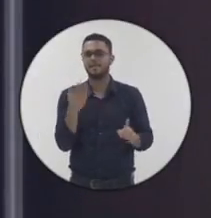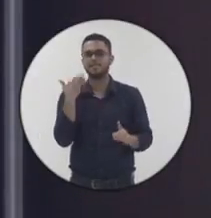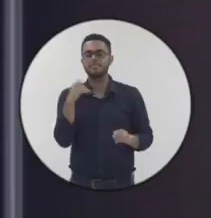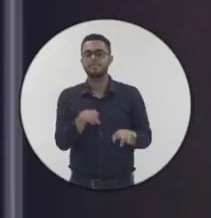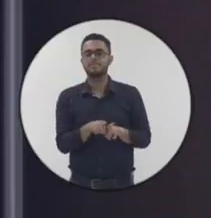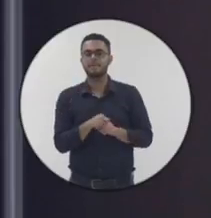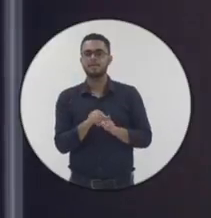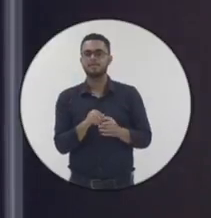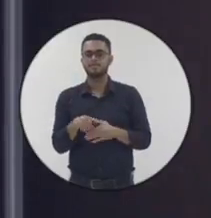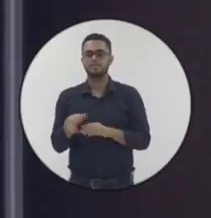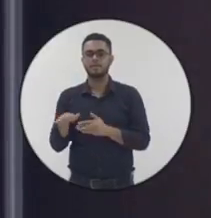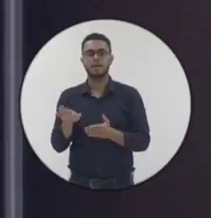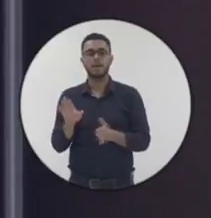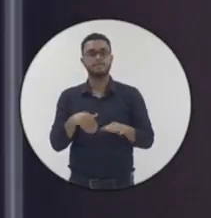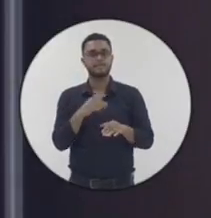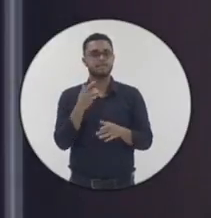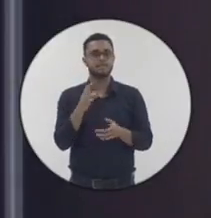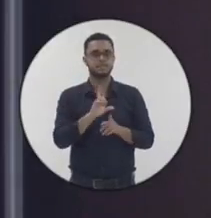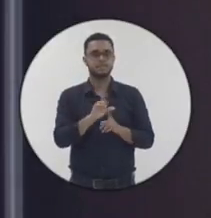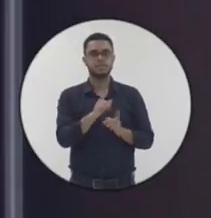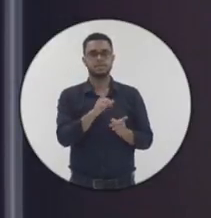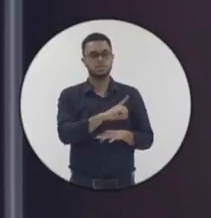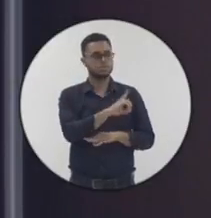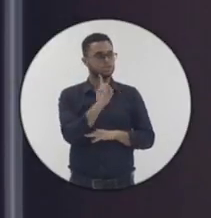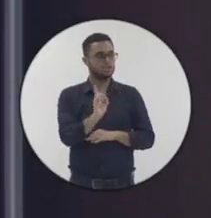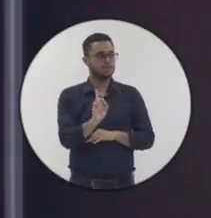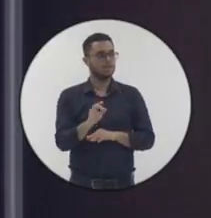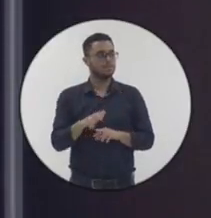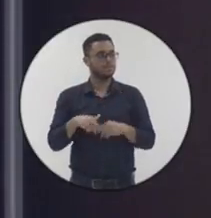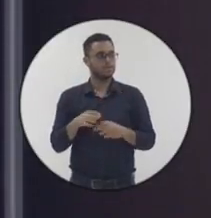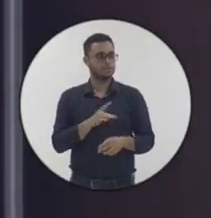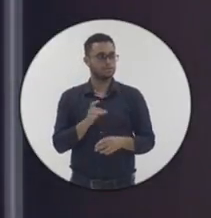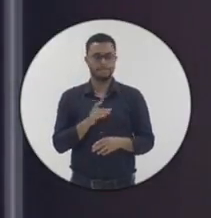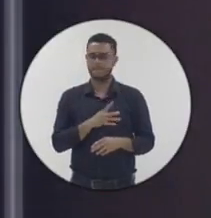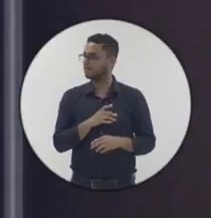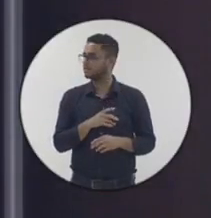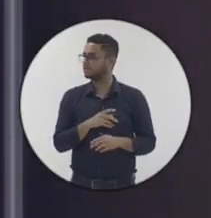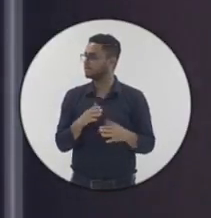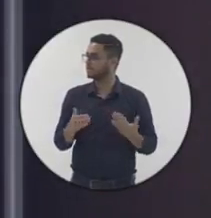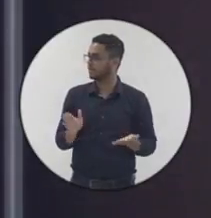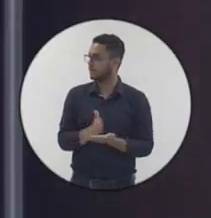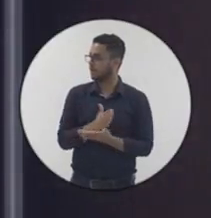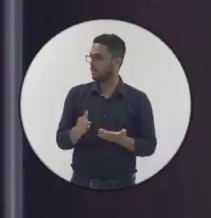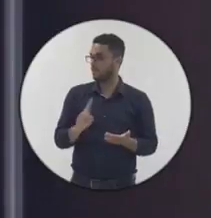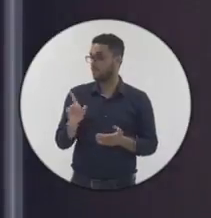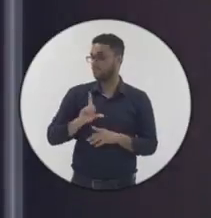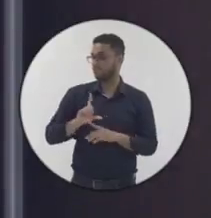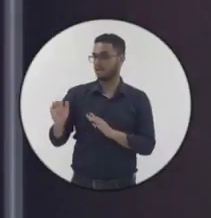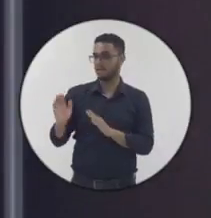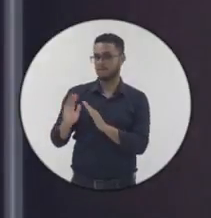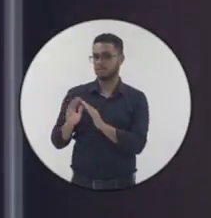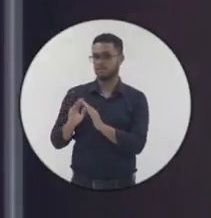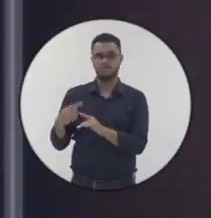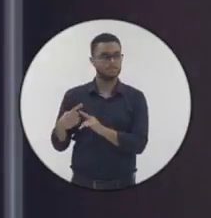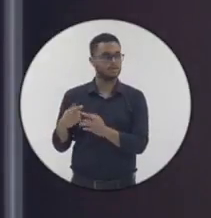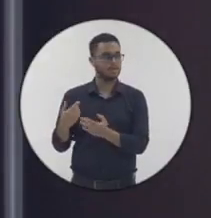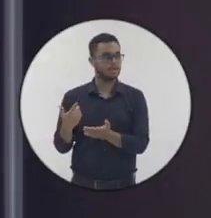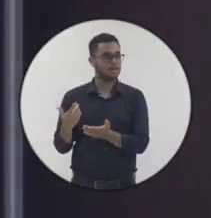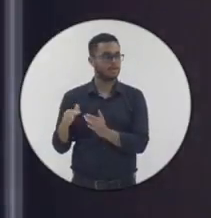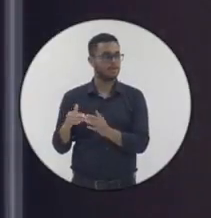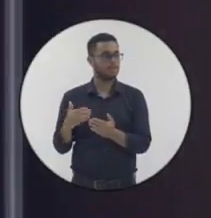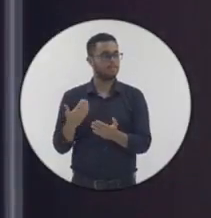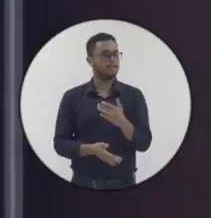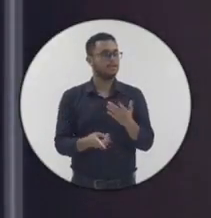são exclusas. Muitas não saem de dia por medo da violência. Muitas não saem de dia, não vai na escola porque foi bulinado, foi desrespeitado, não se